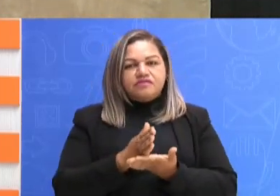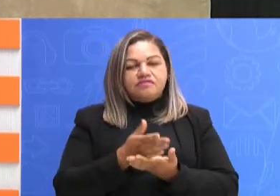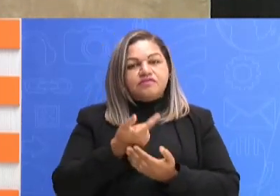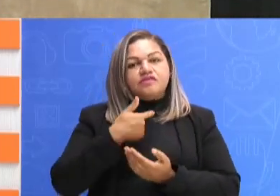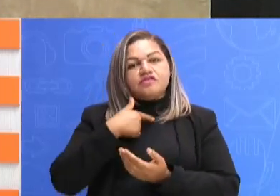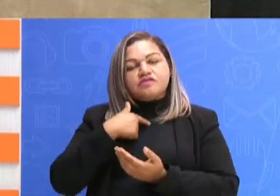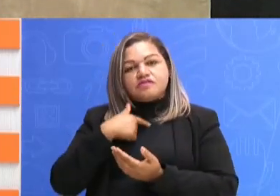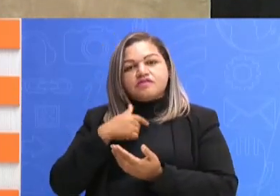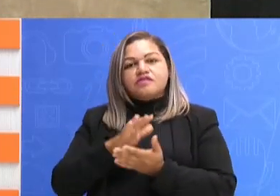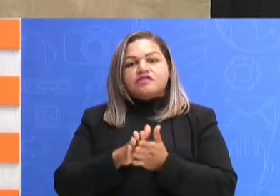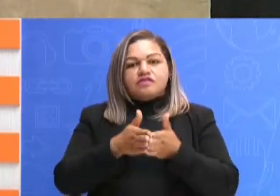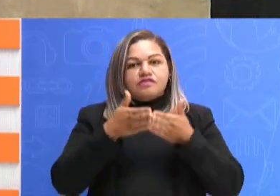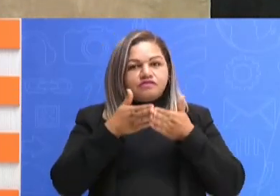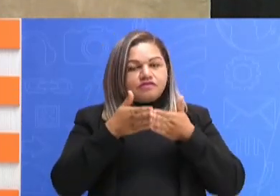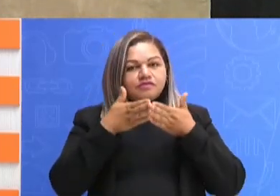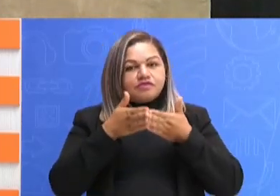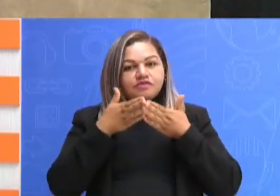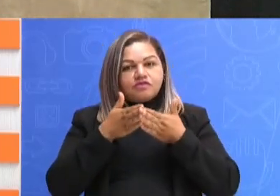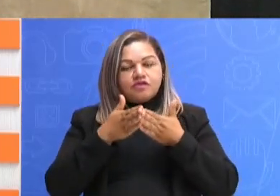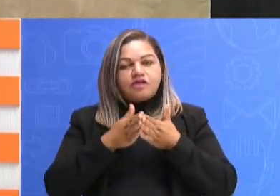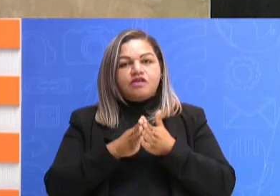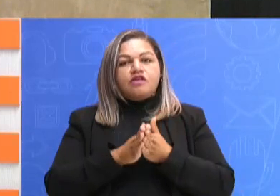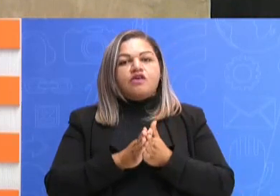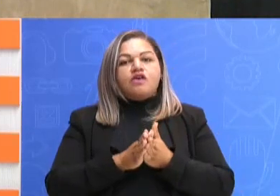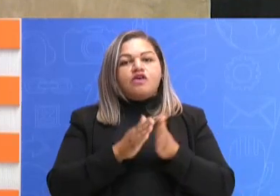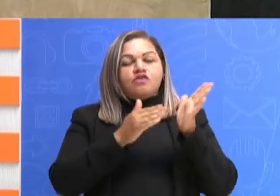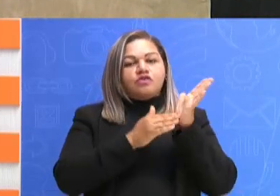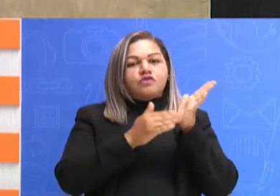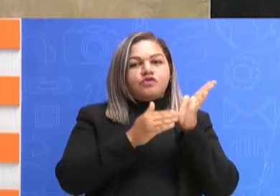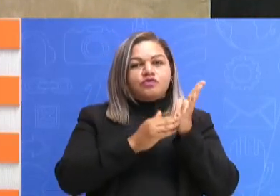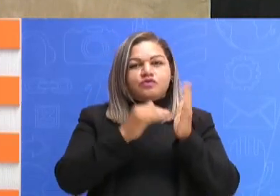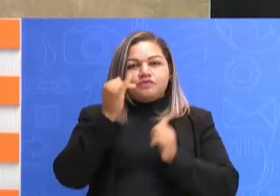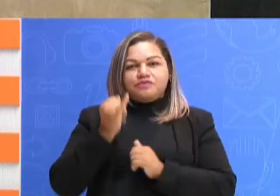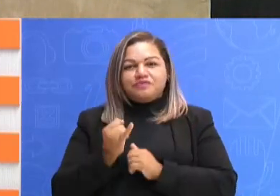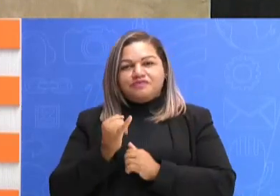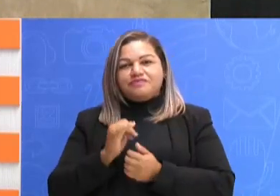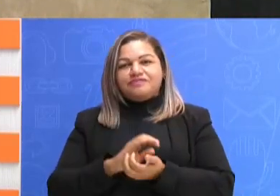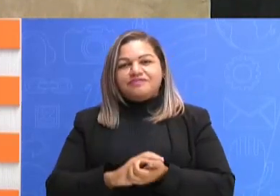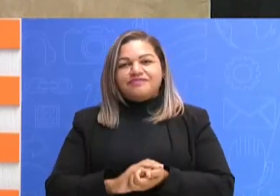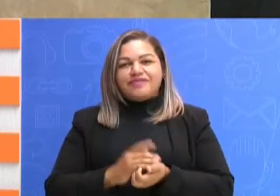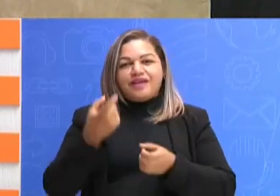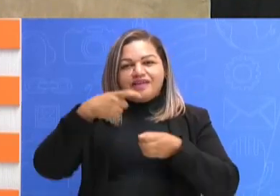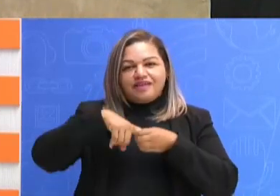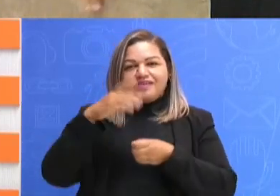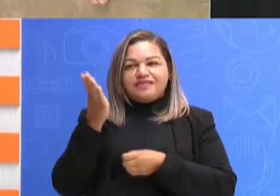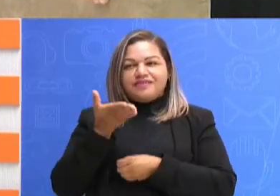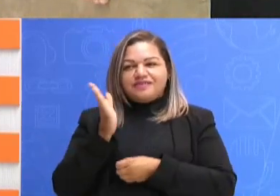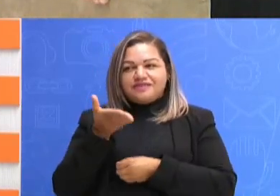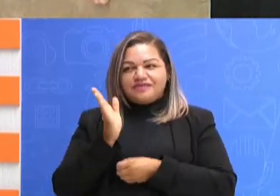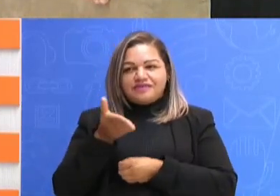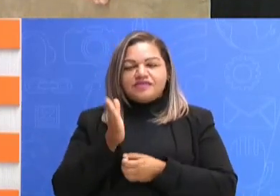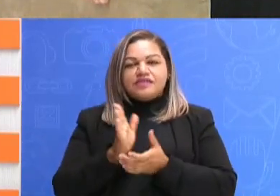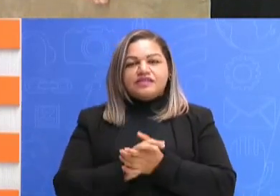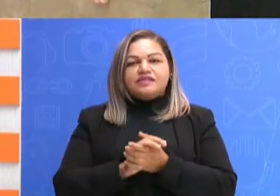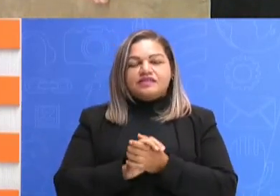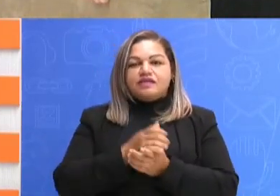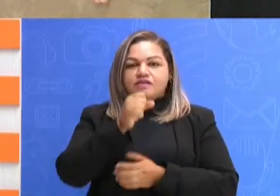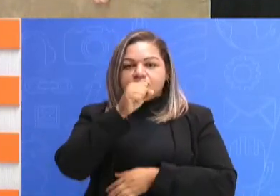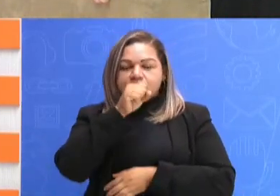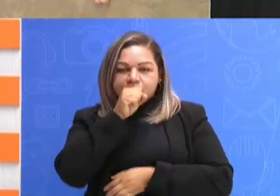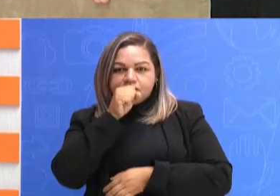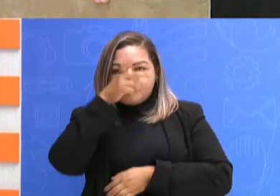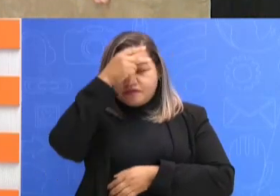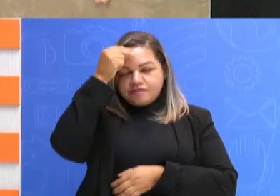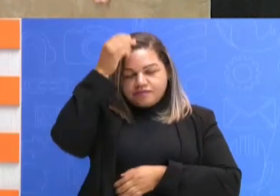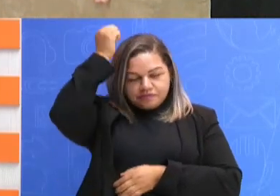vou pedir aqui para o senhor mais uma licença, prefeito. É o nosso último intervalo, prometo. Certo. Mas a gente volta já trazendo mais aqui, entrevista aqui